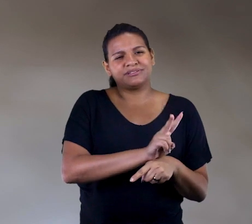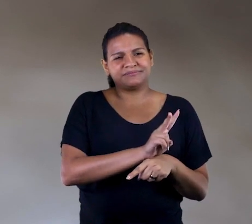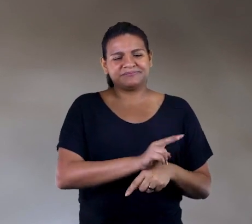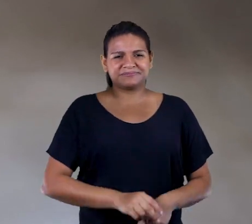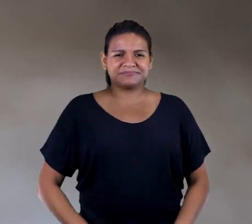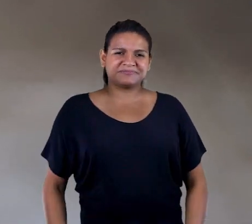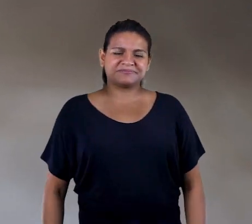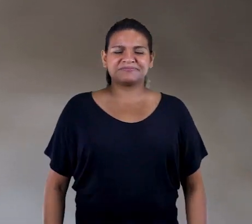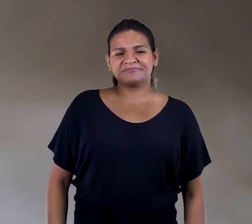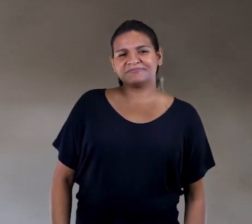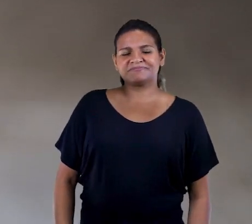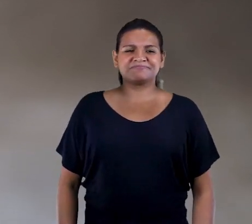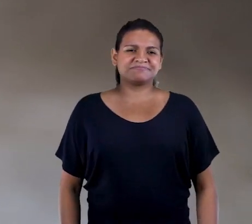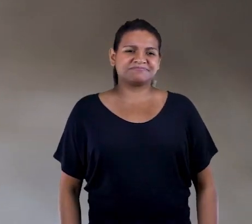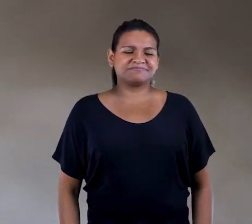Opa!